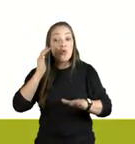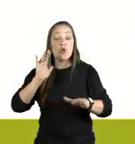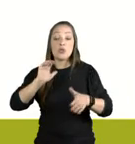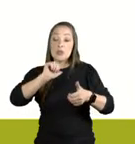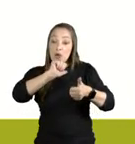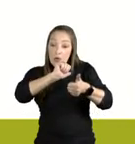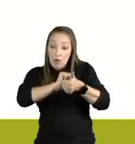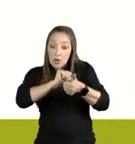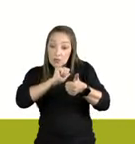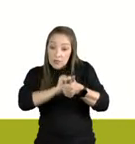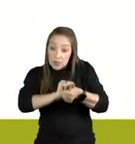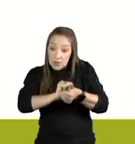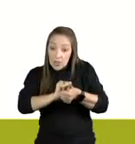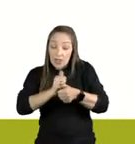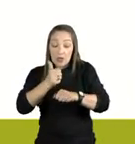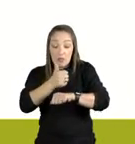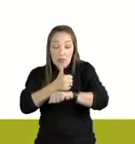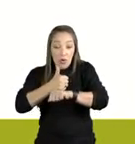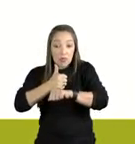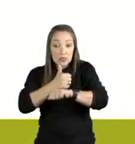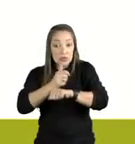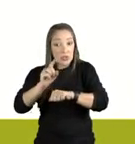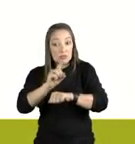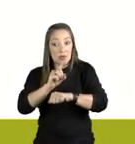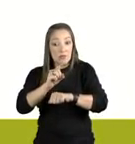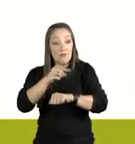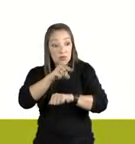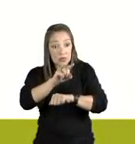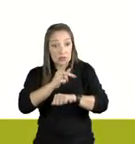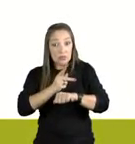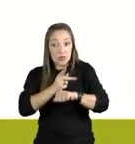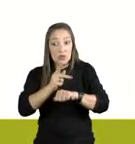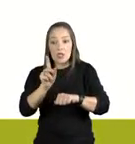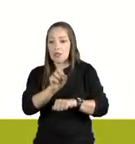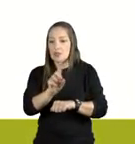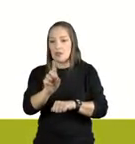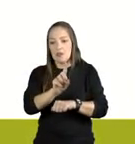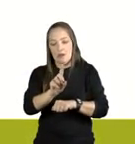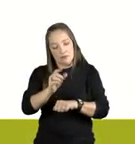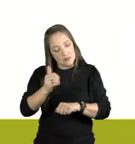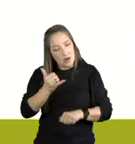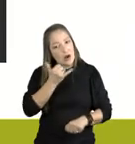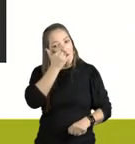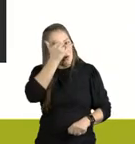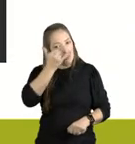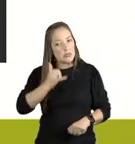te falando. Pessoas hoje gostam e adoram dar um golpe. Né?